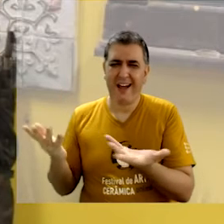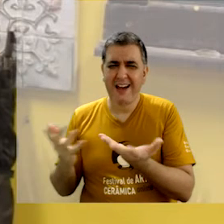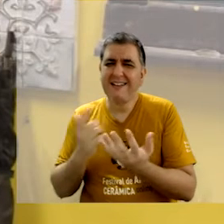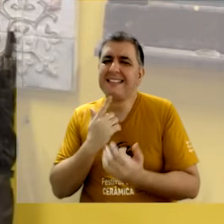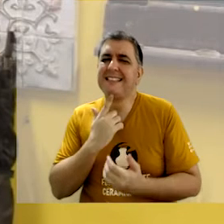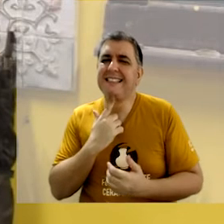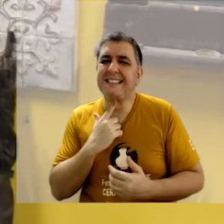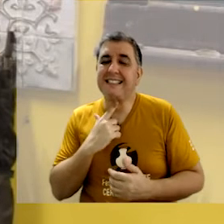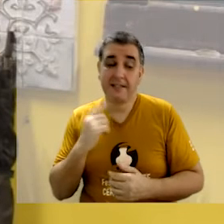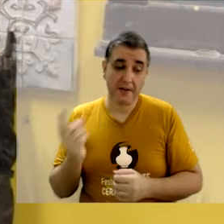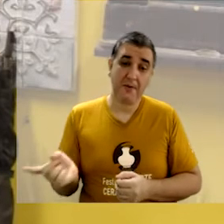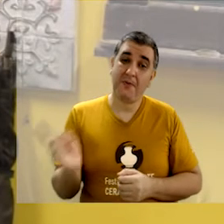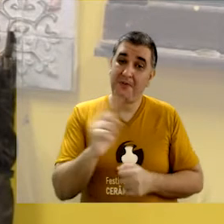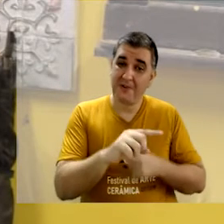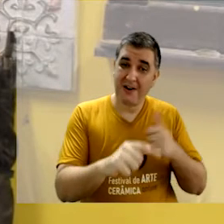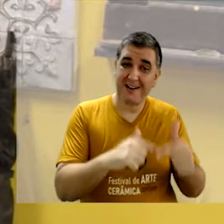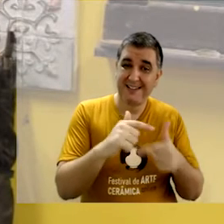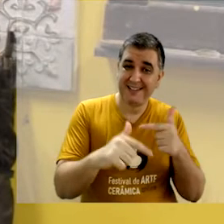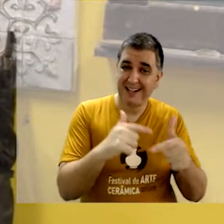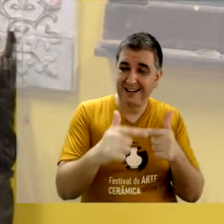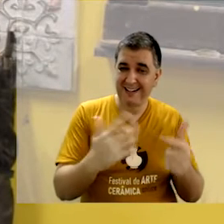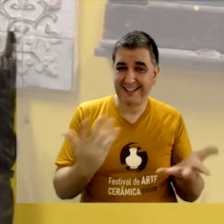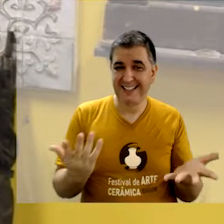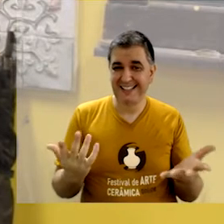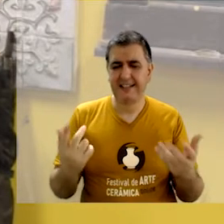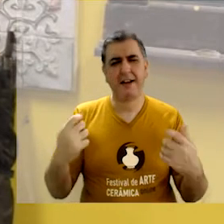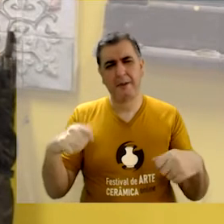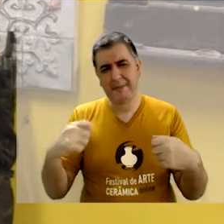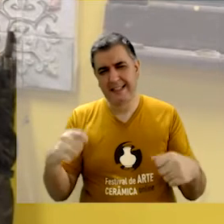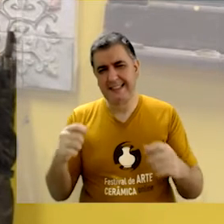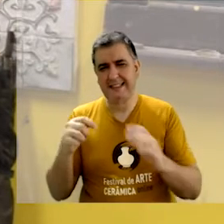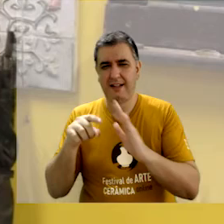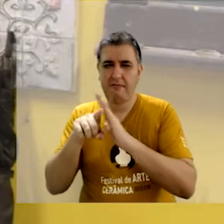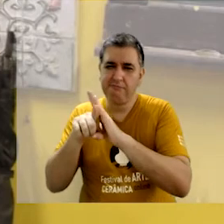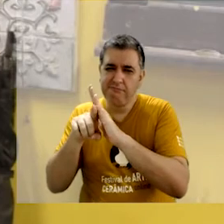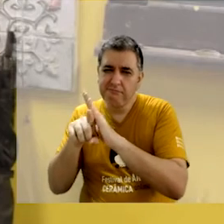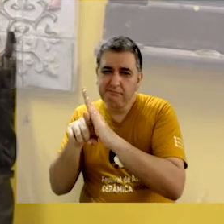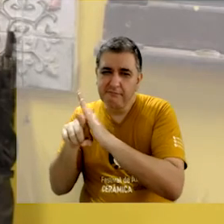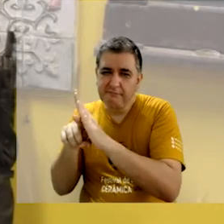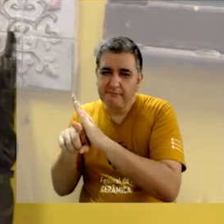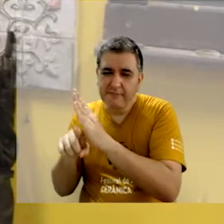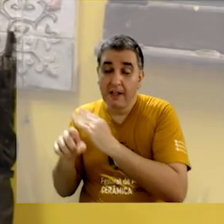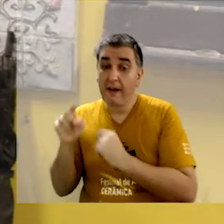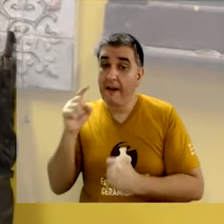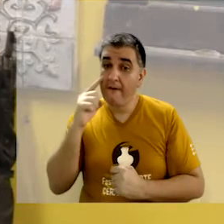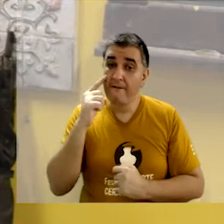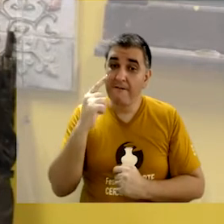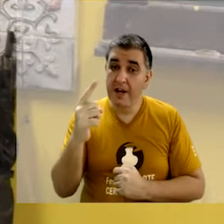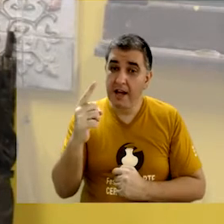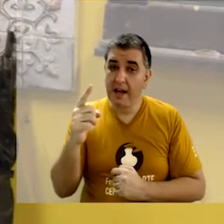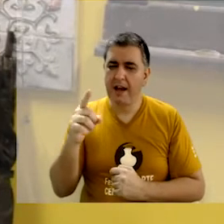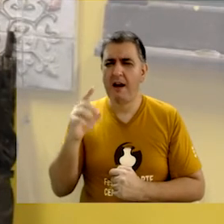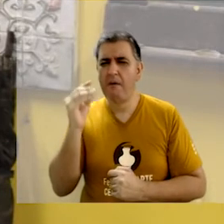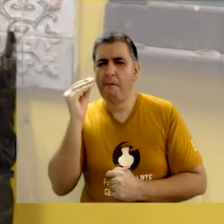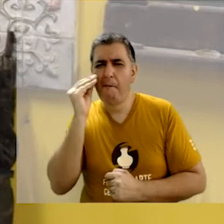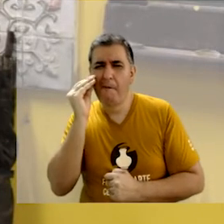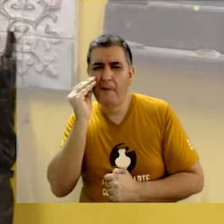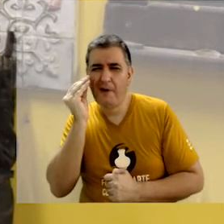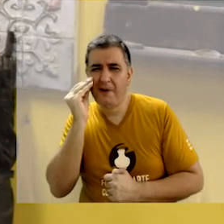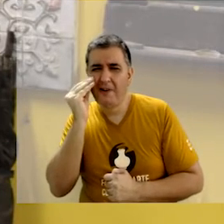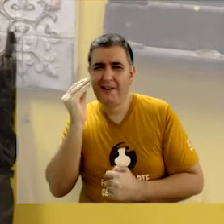vou. Aí tem um trabalho muito de pesquisa, não é? Eu vejo o que eu quero e eu vou em casa experimentando,